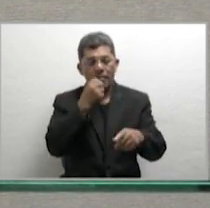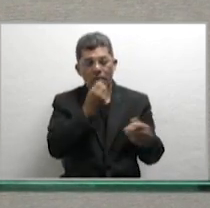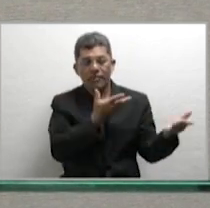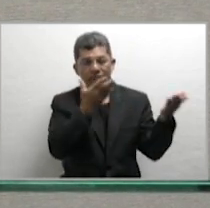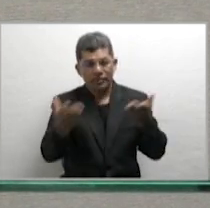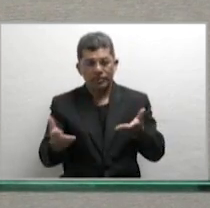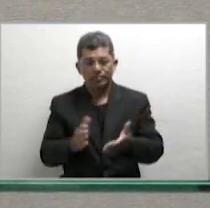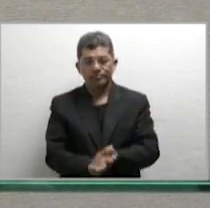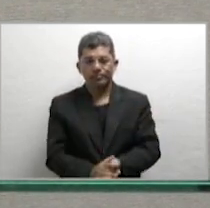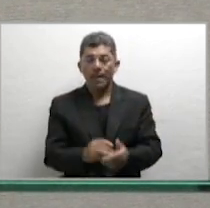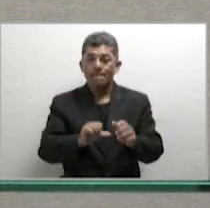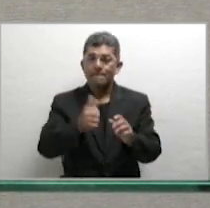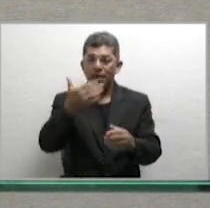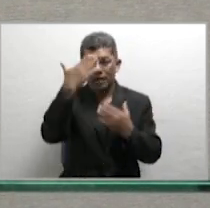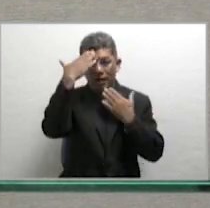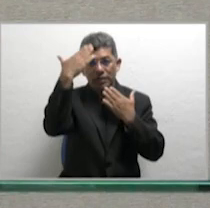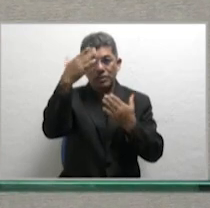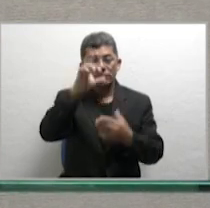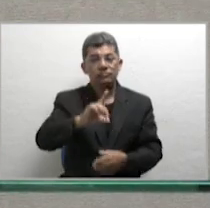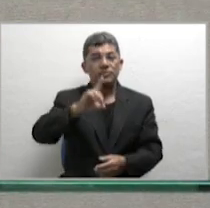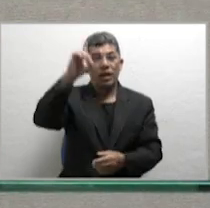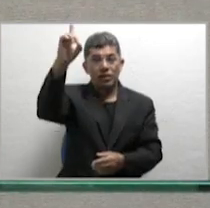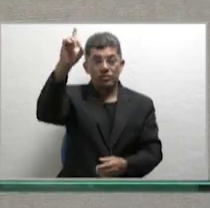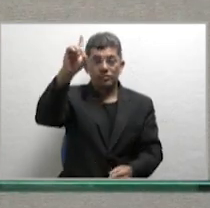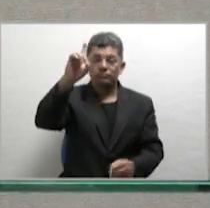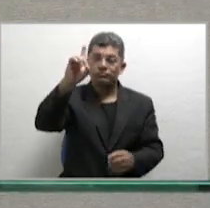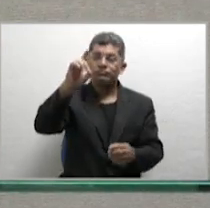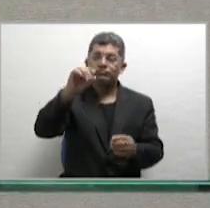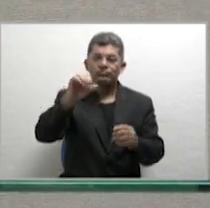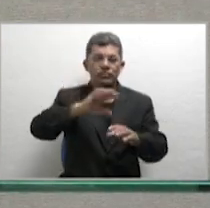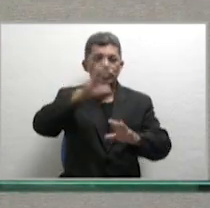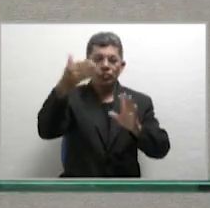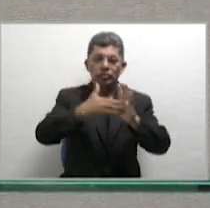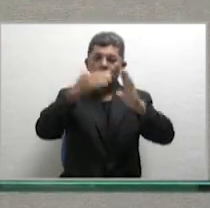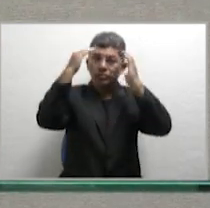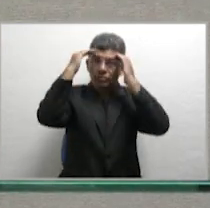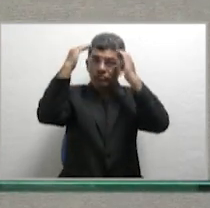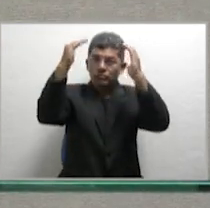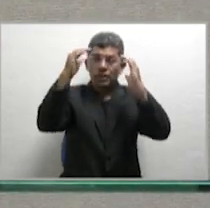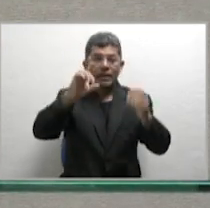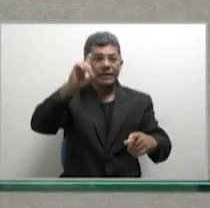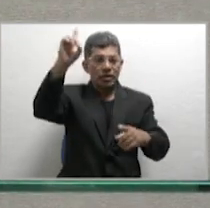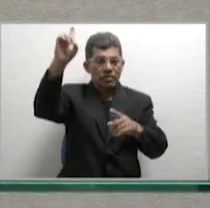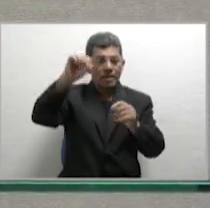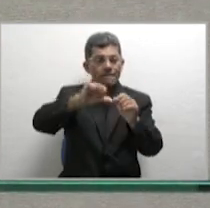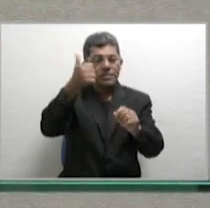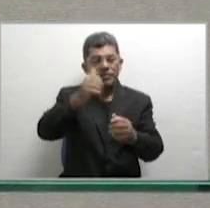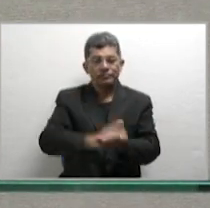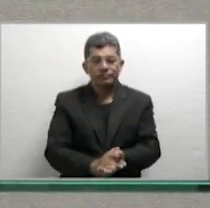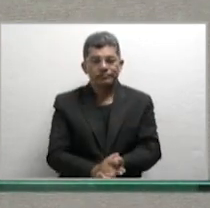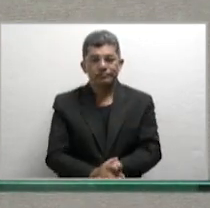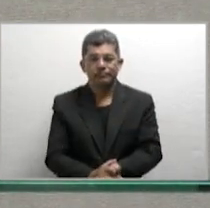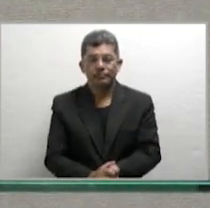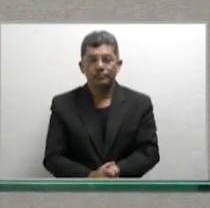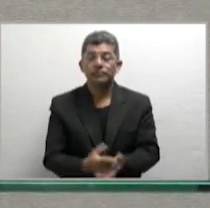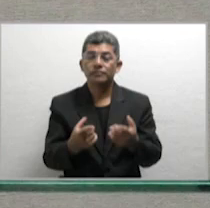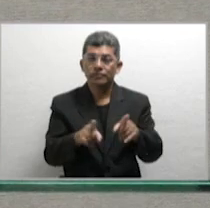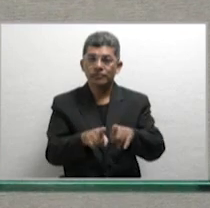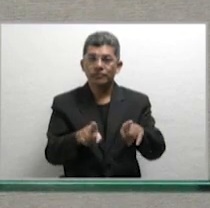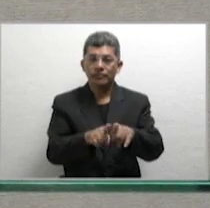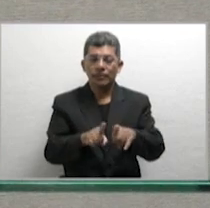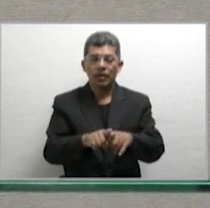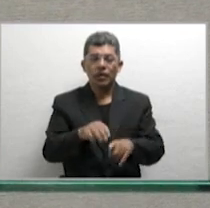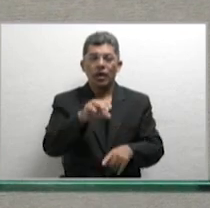eu quero primeiramente agradecer a Deus, a Ele toda a honra, toda a glória, agradecer também aos